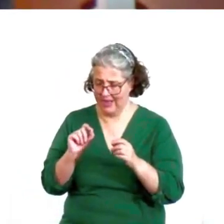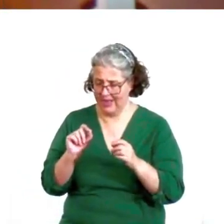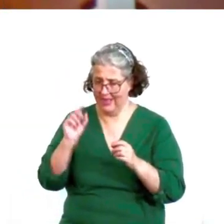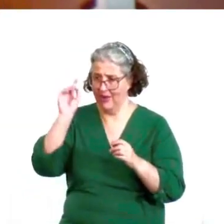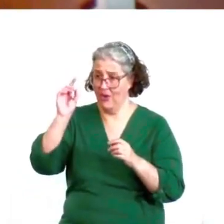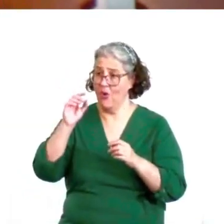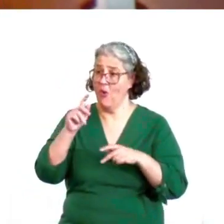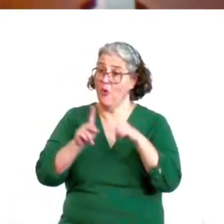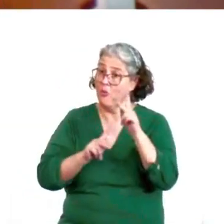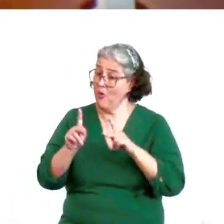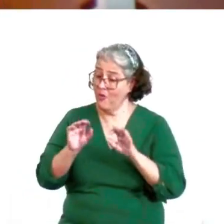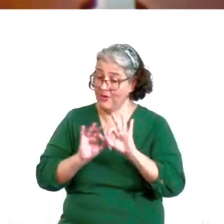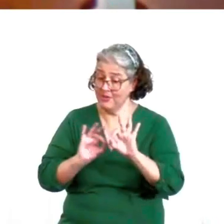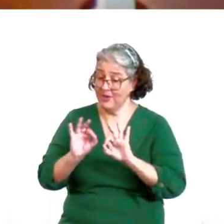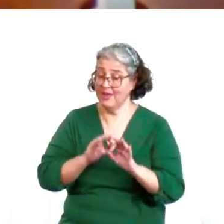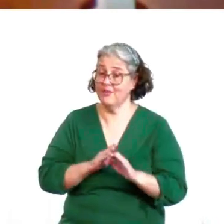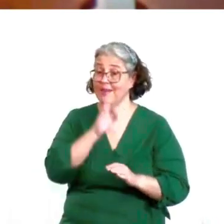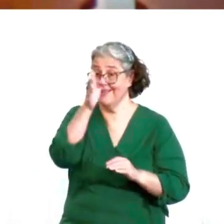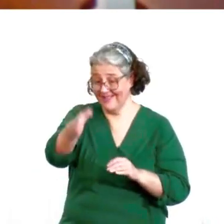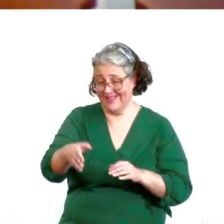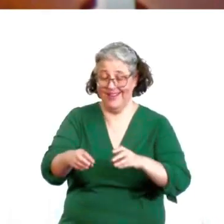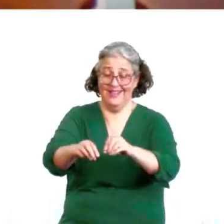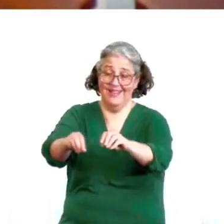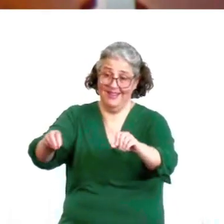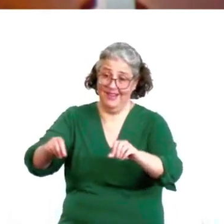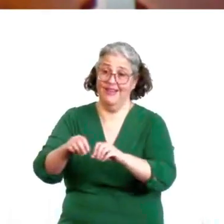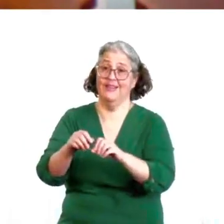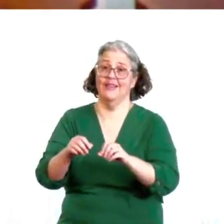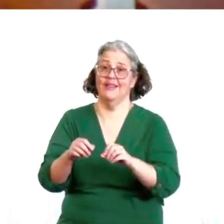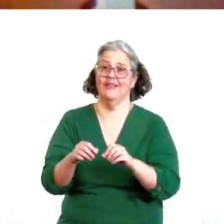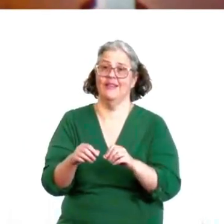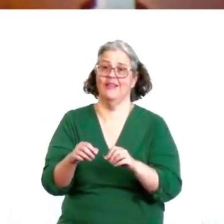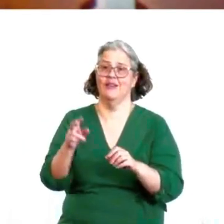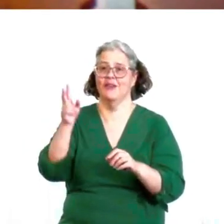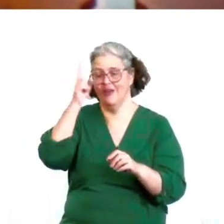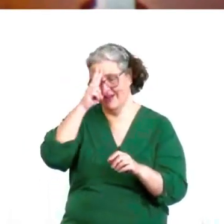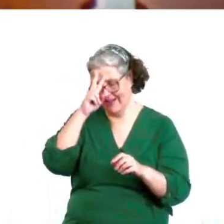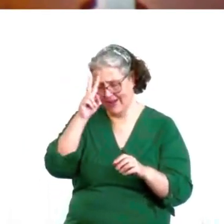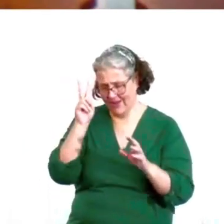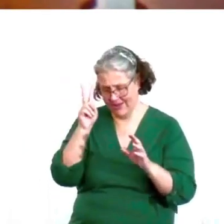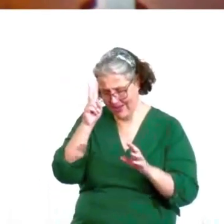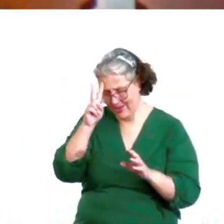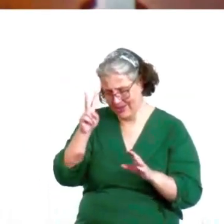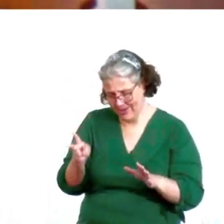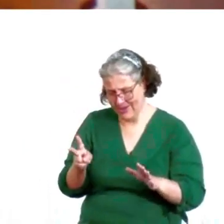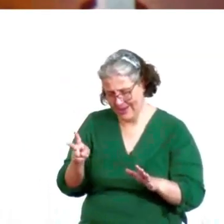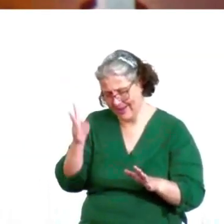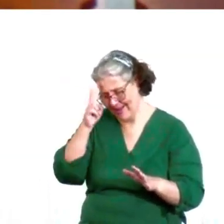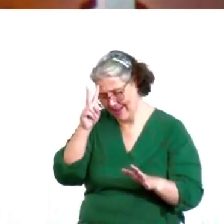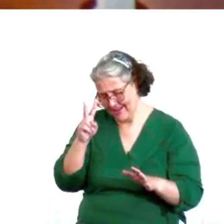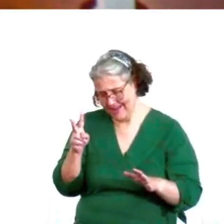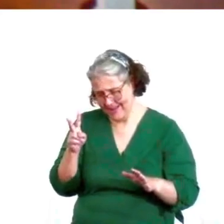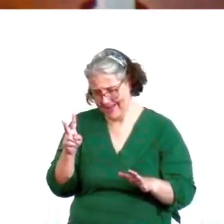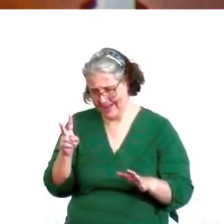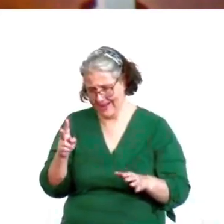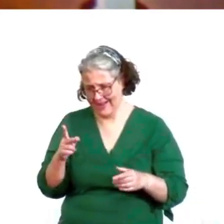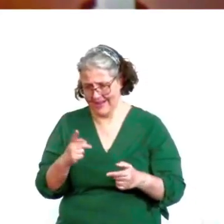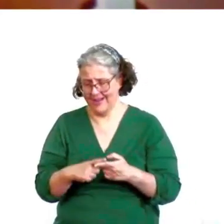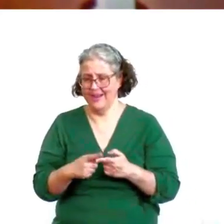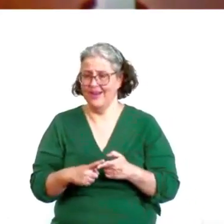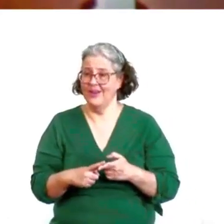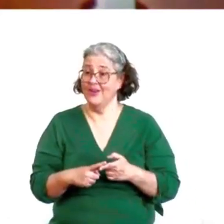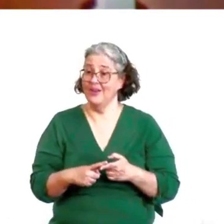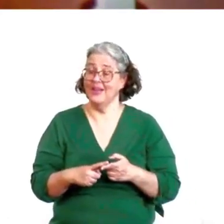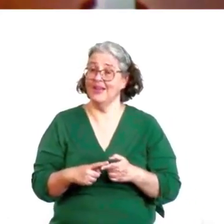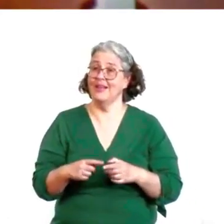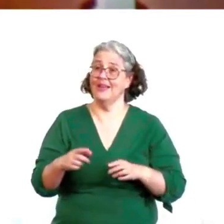Imagine eles lendo essa história e relembrando que lá em Canaã nós vamos encontrar os